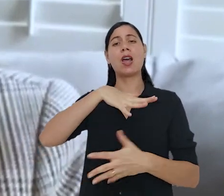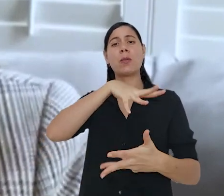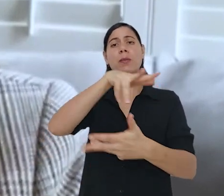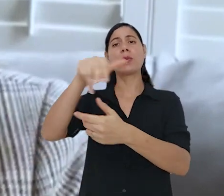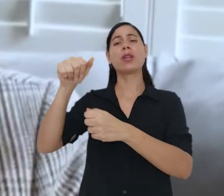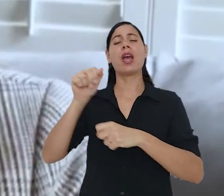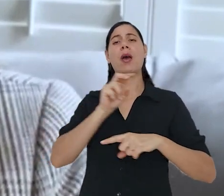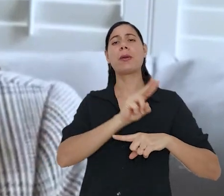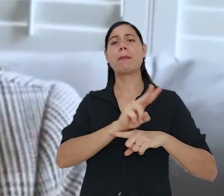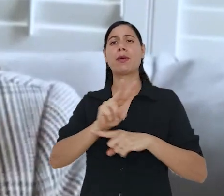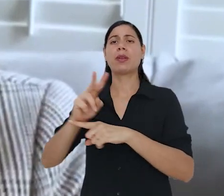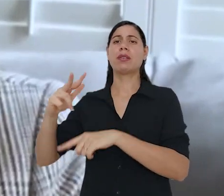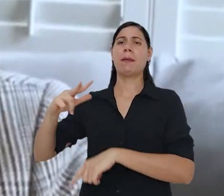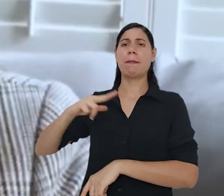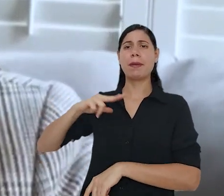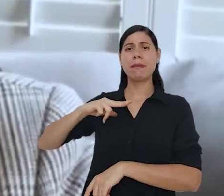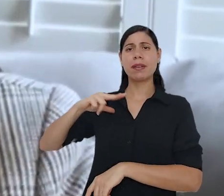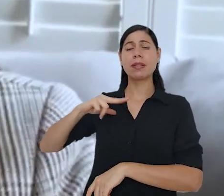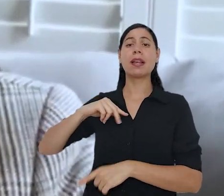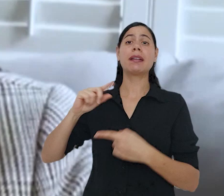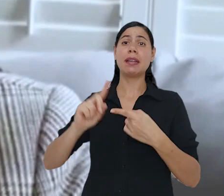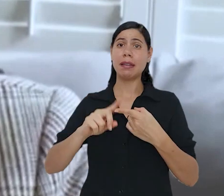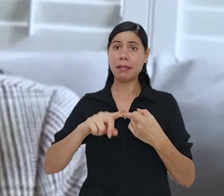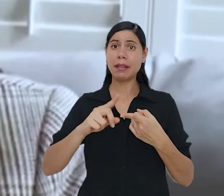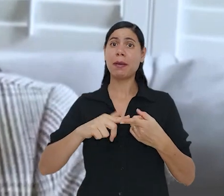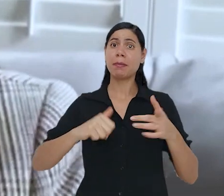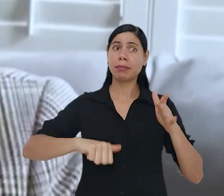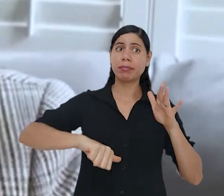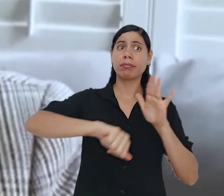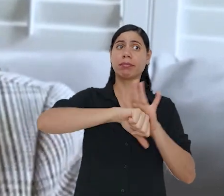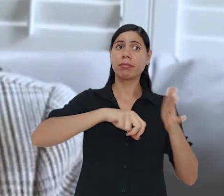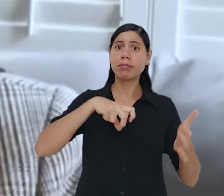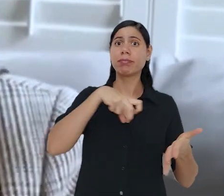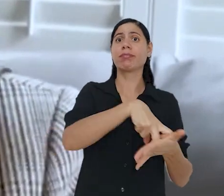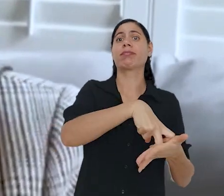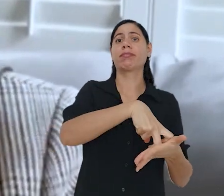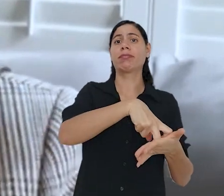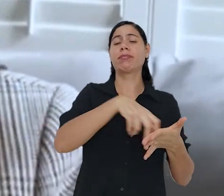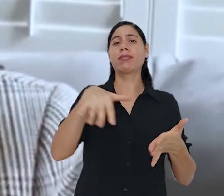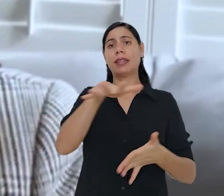proteção de dados, de privacidade e de punição de crimes virtuais. Isso